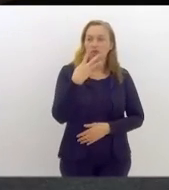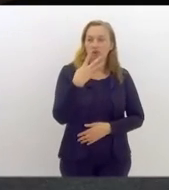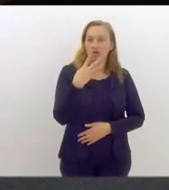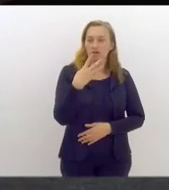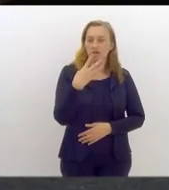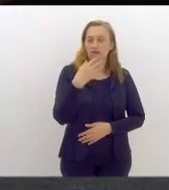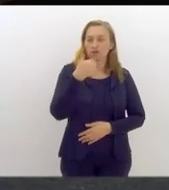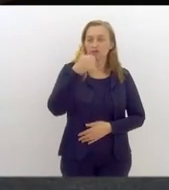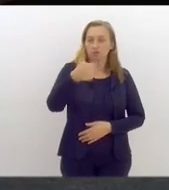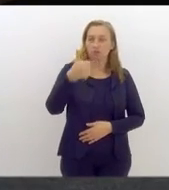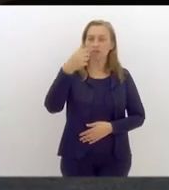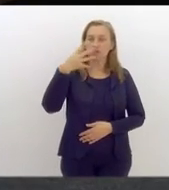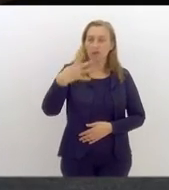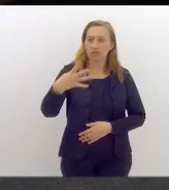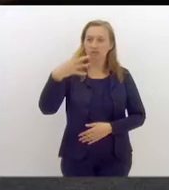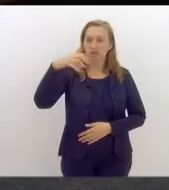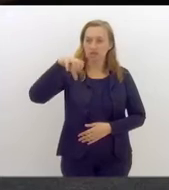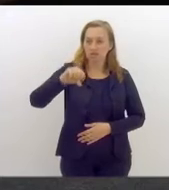pauta,